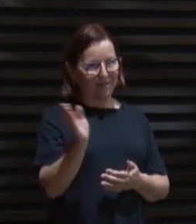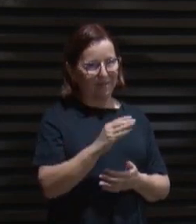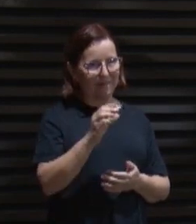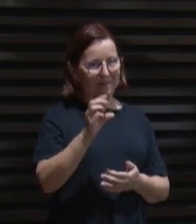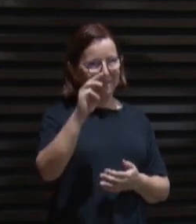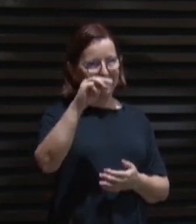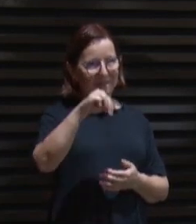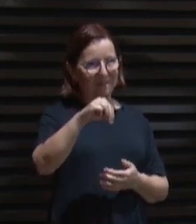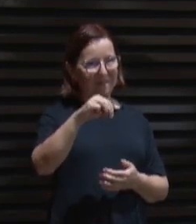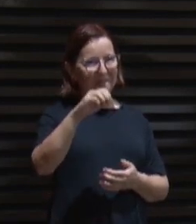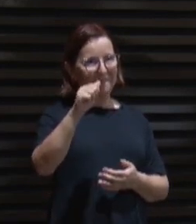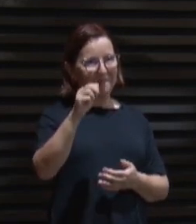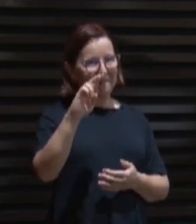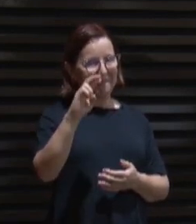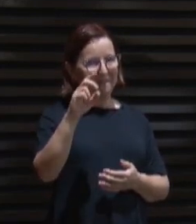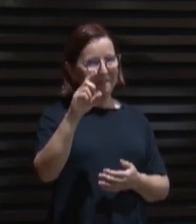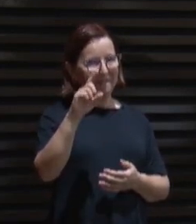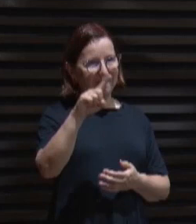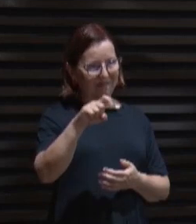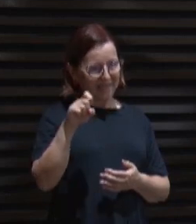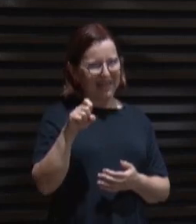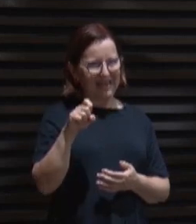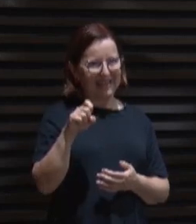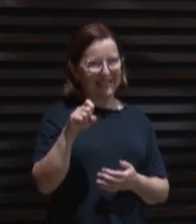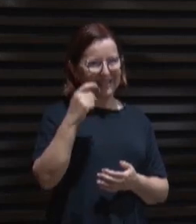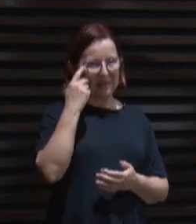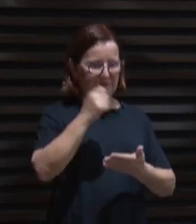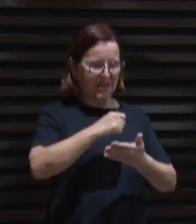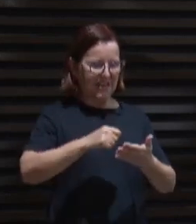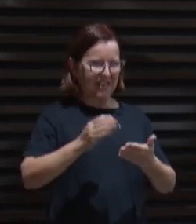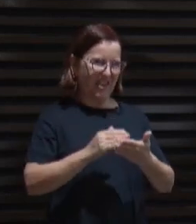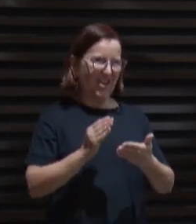Quem financiou as teorias